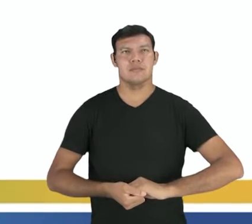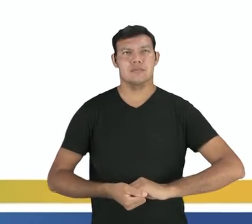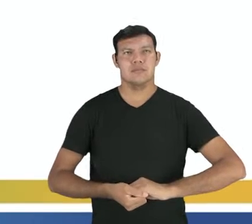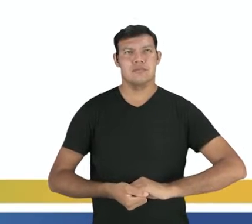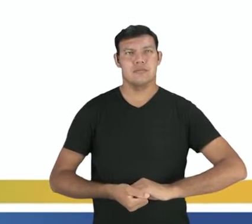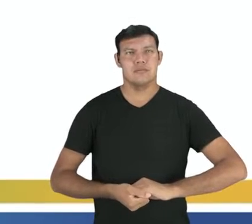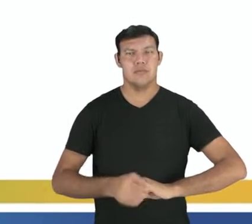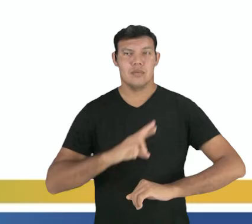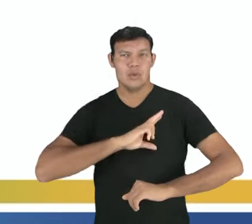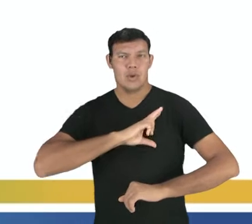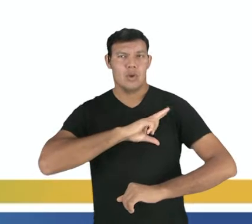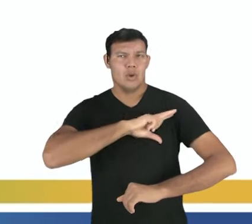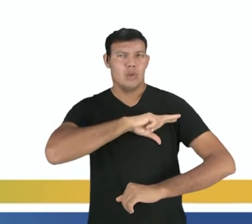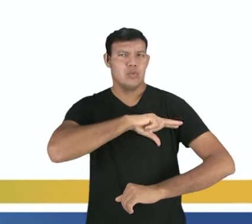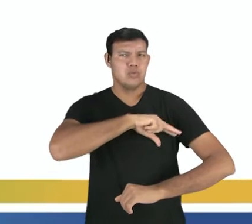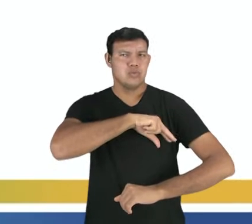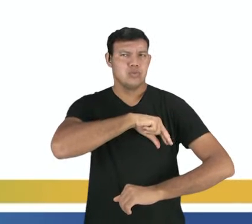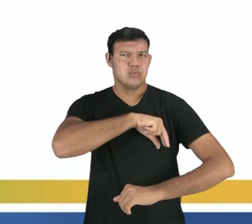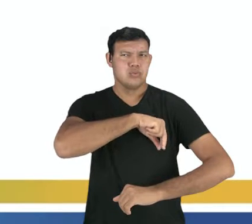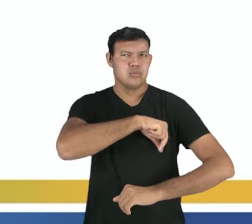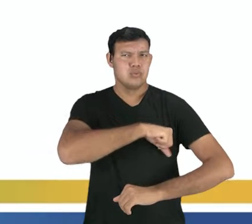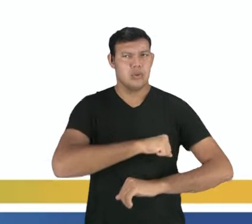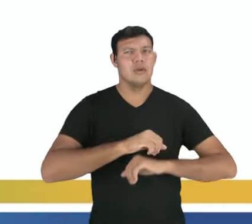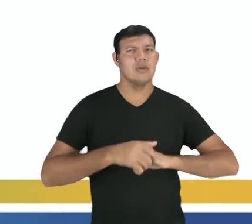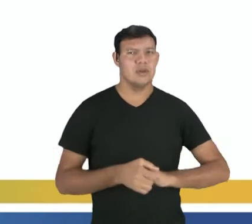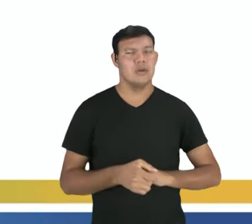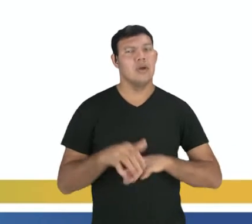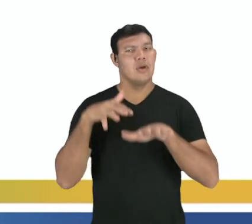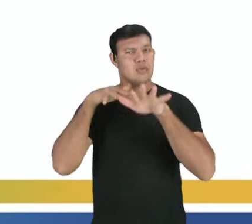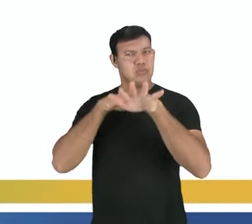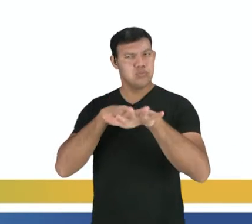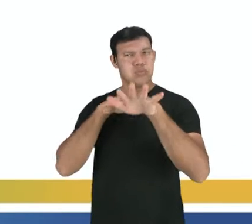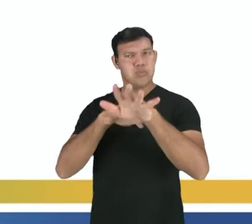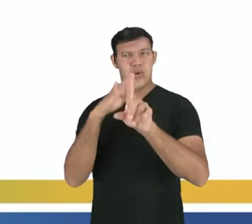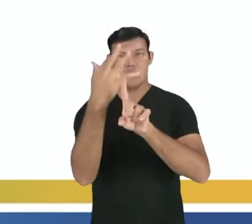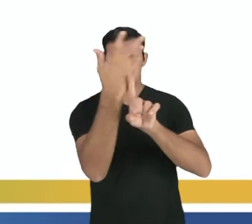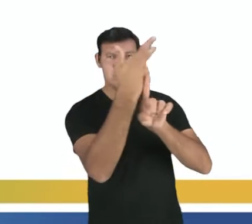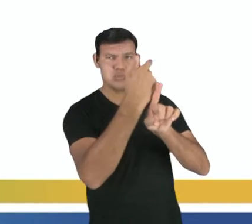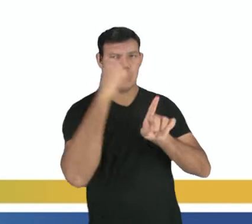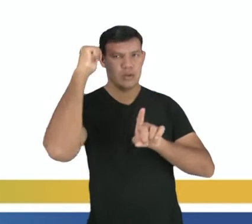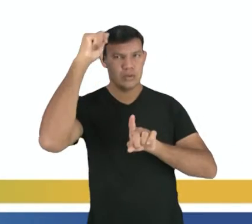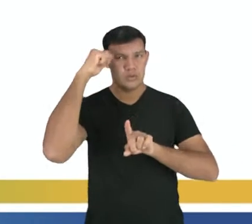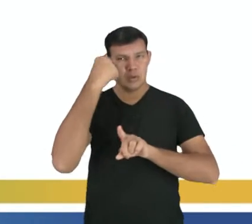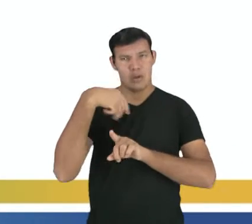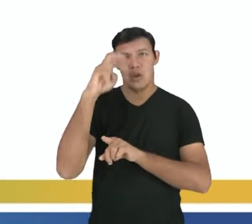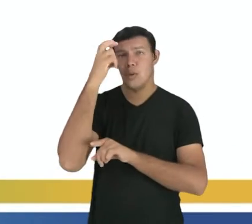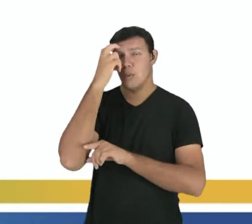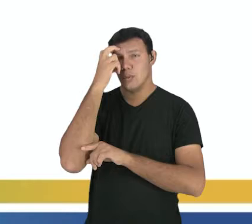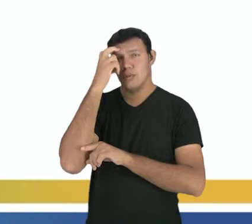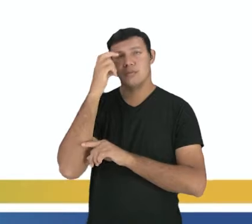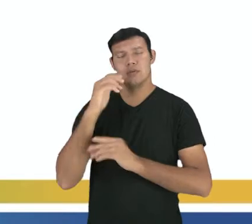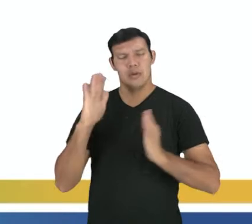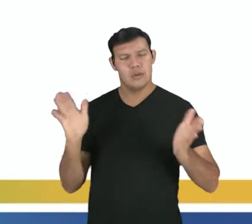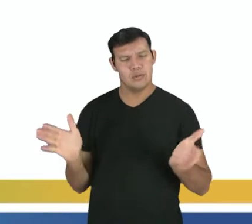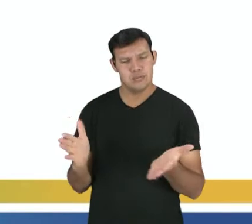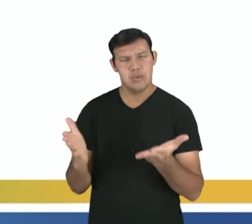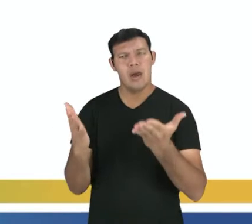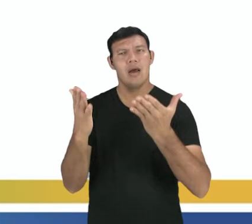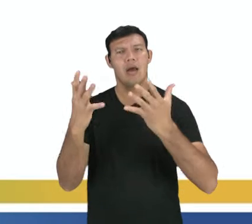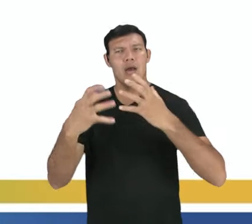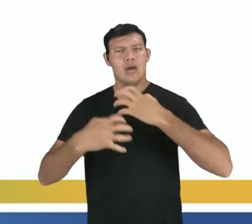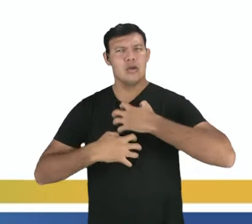bom? Então, o romantismo é um movimento artístico e cultural que privilegia o que? As